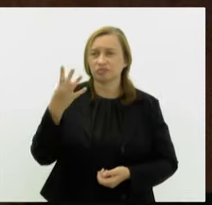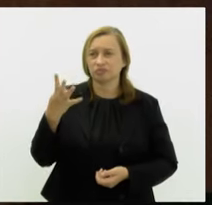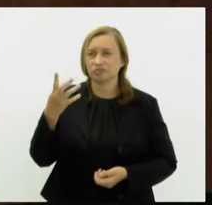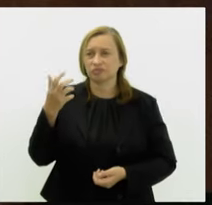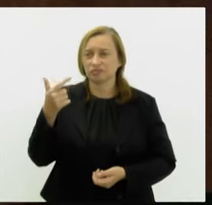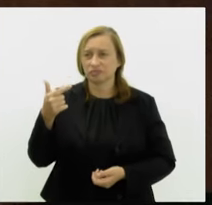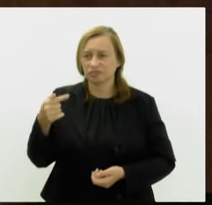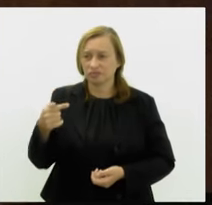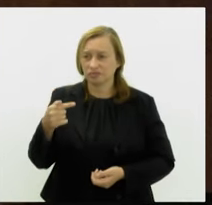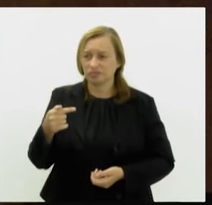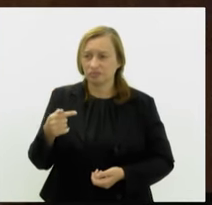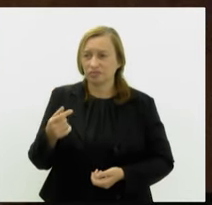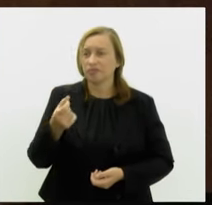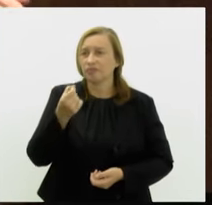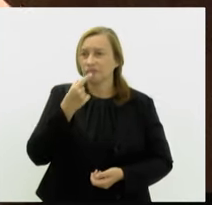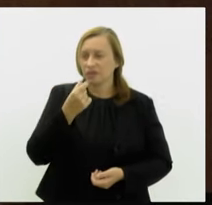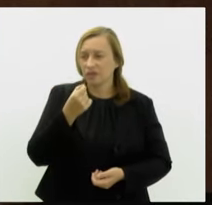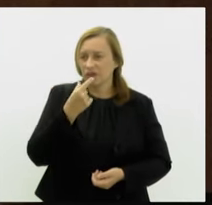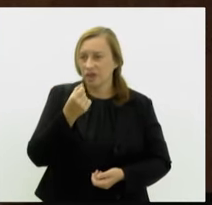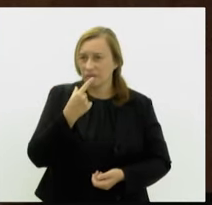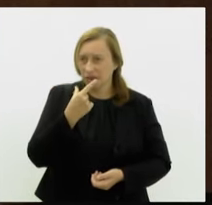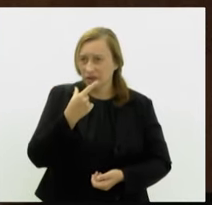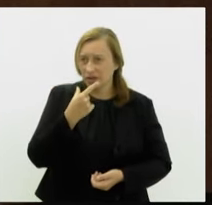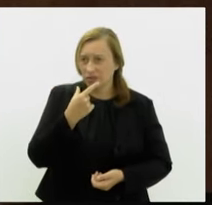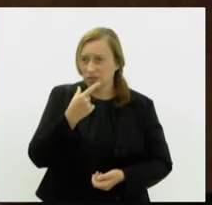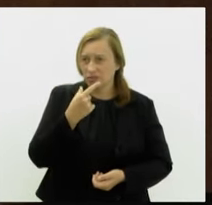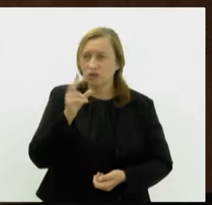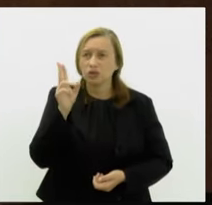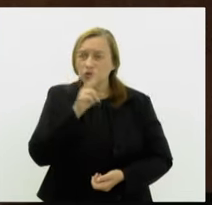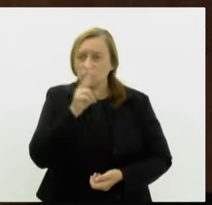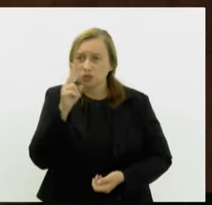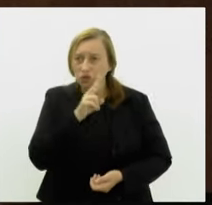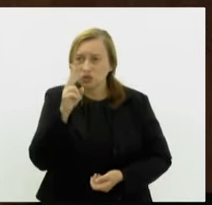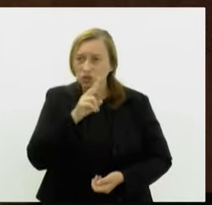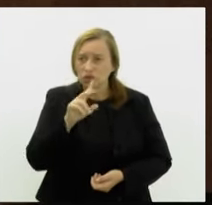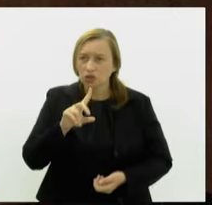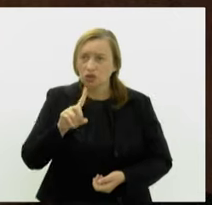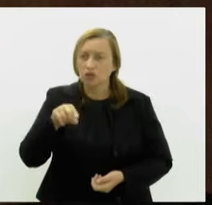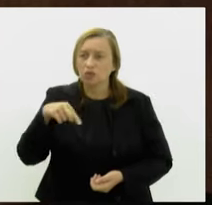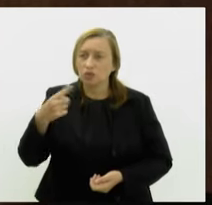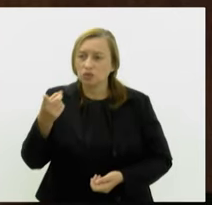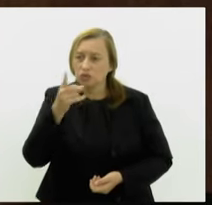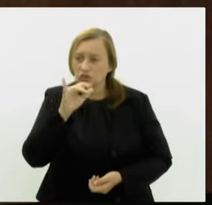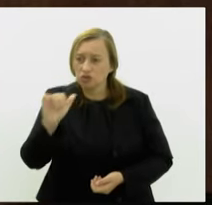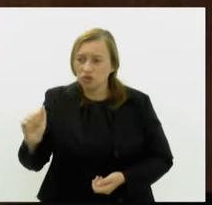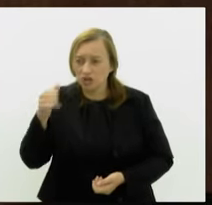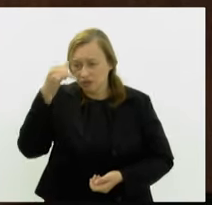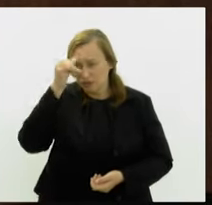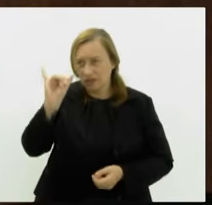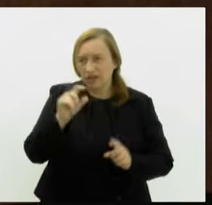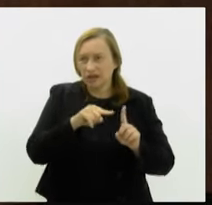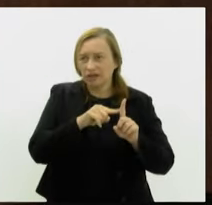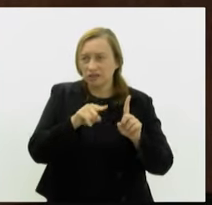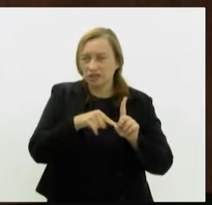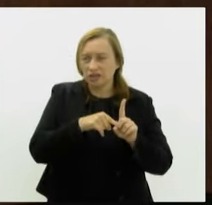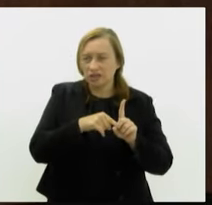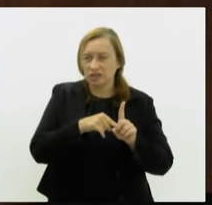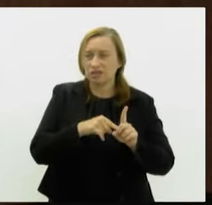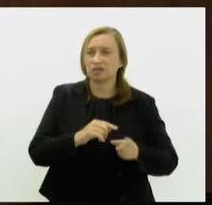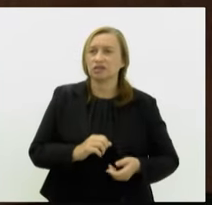pílula de emergência ou pílula do dia seguinte. Esse é um método, a meu ver, abortivo.